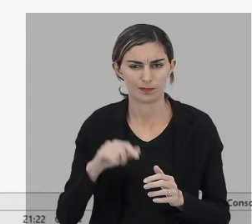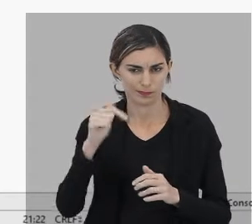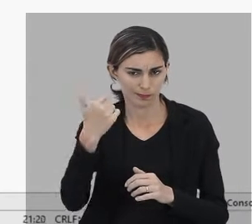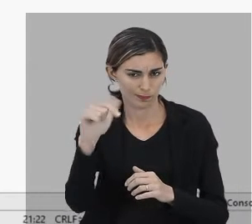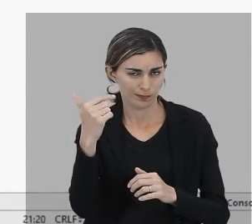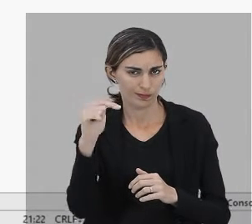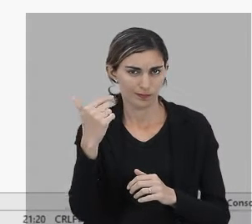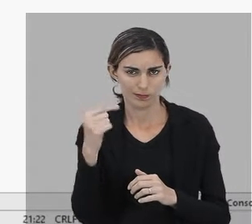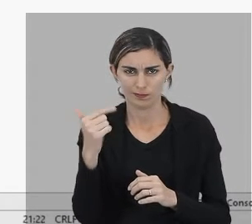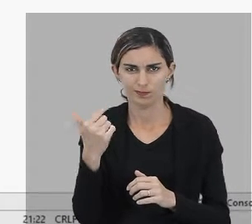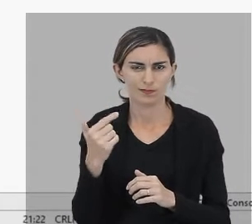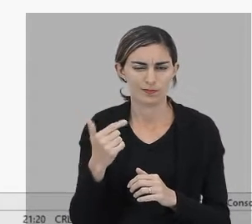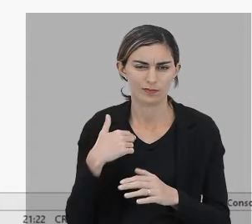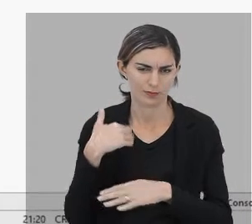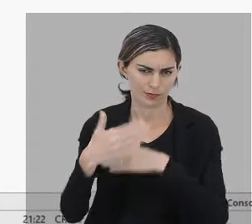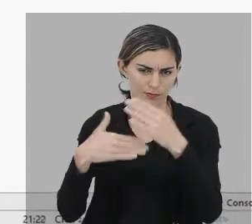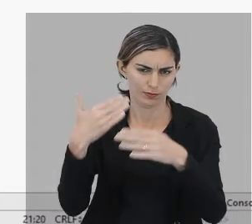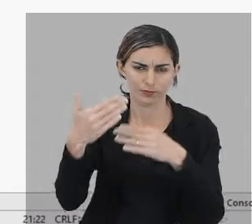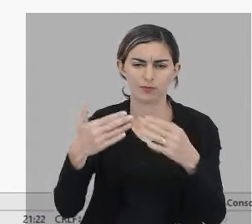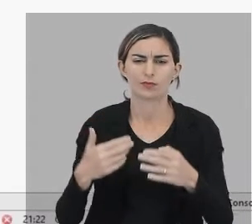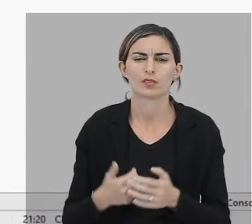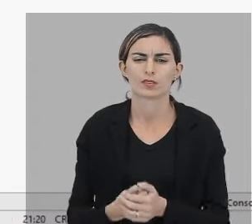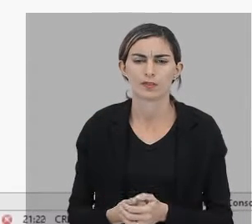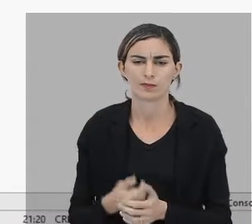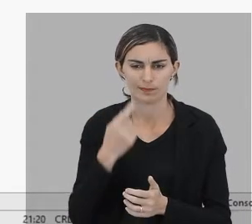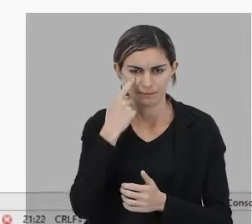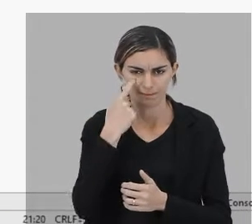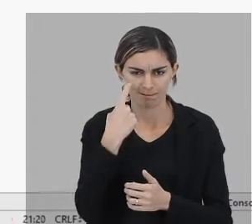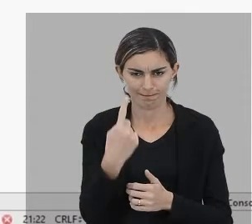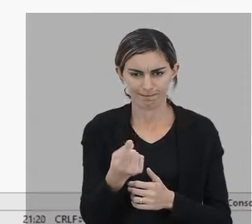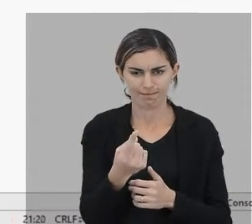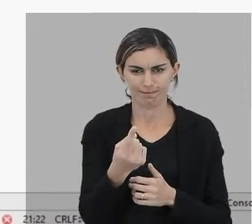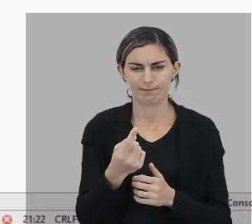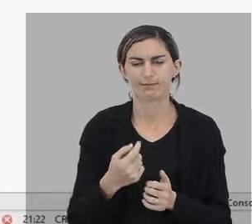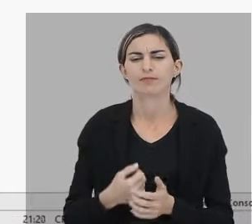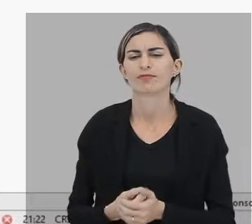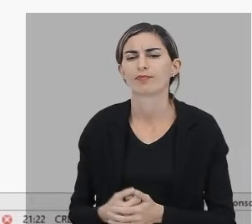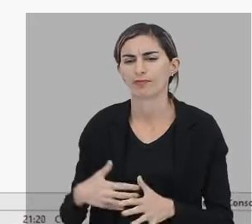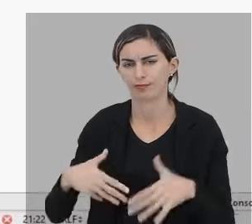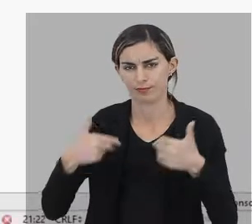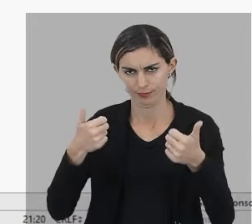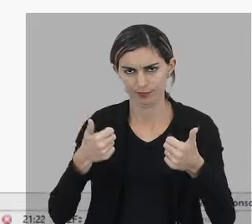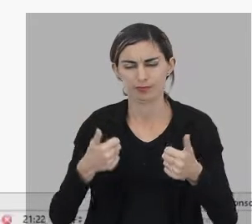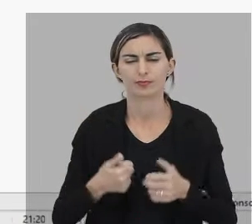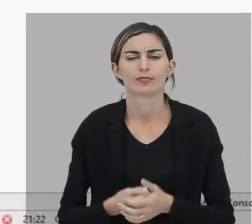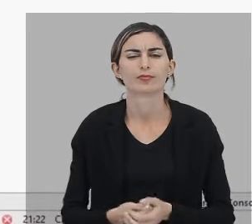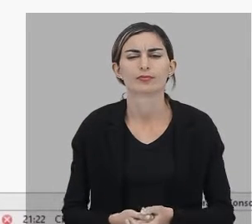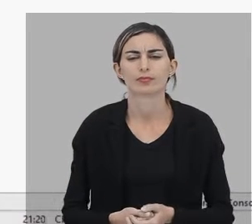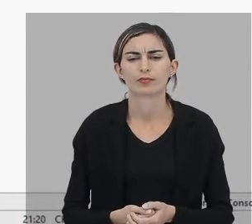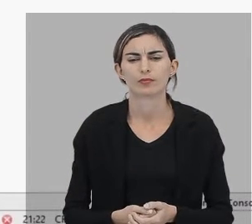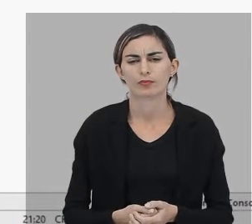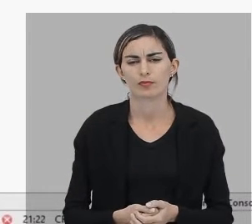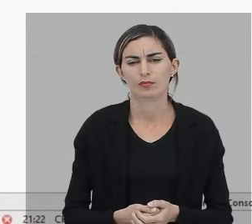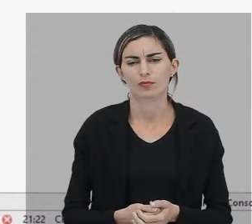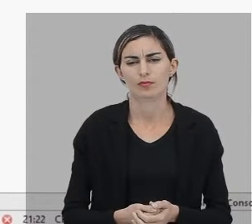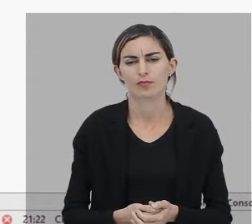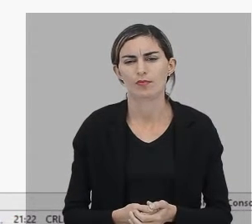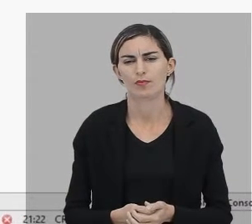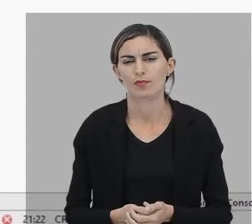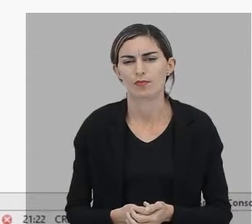que aí não temos o processo randômico e vamos poder observar melhor.